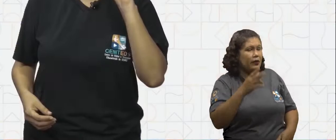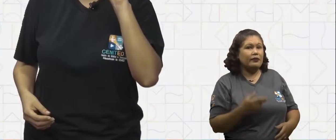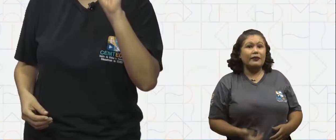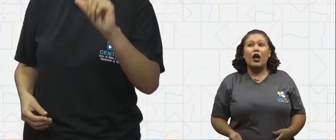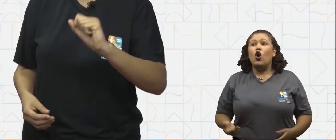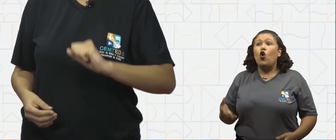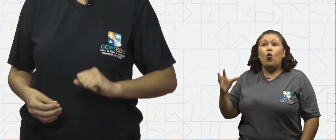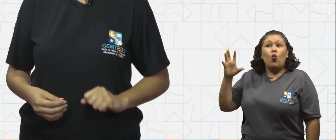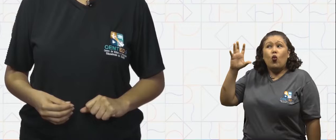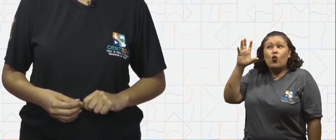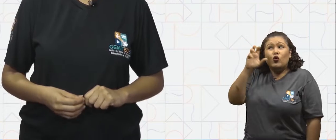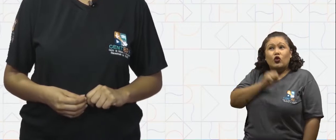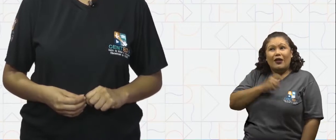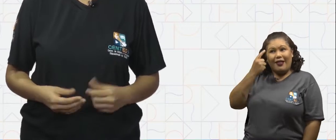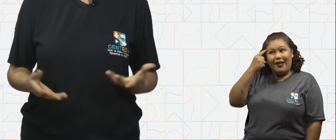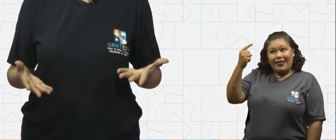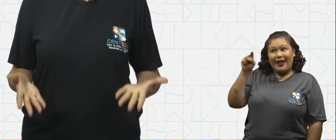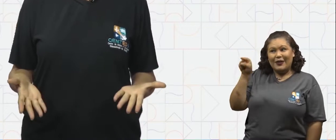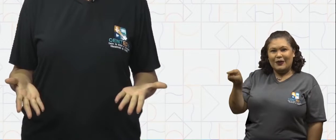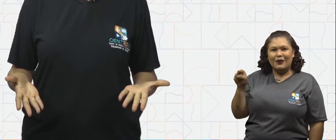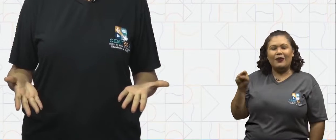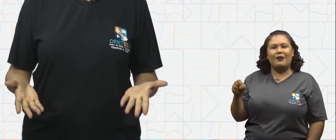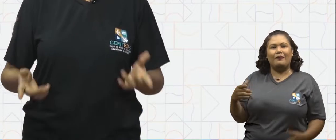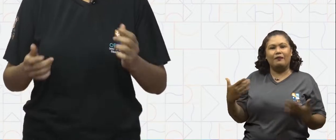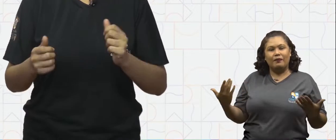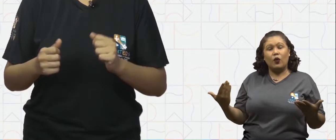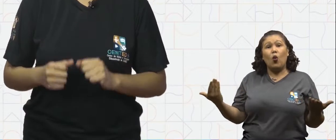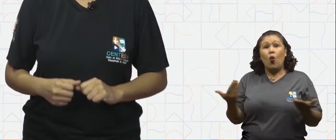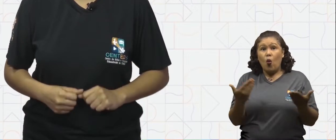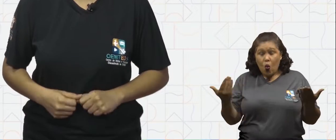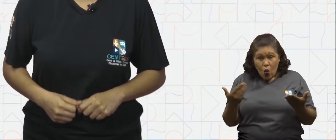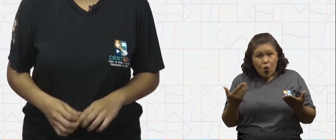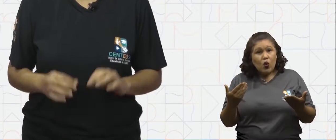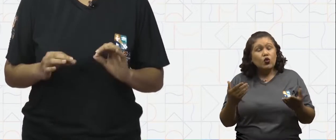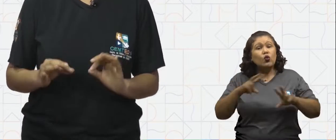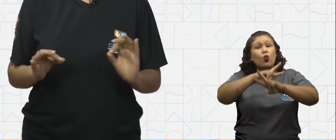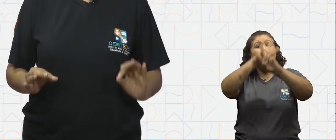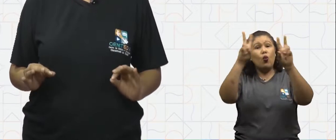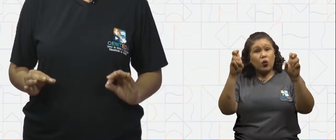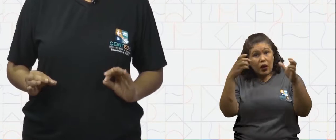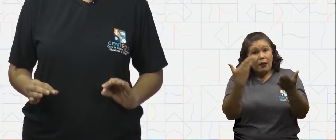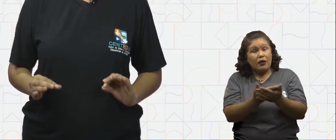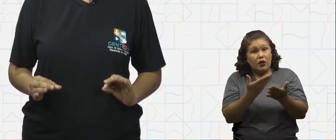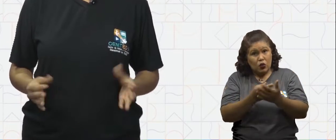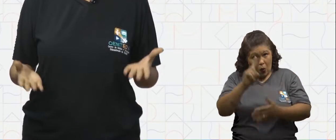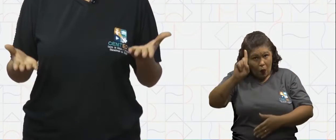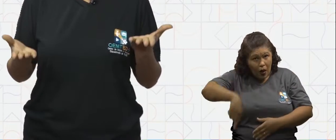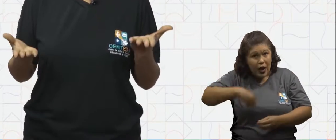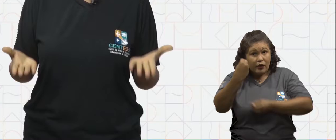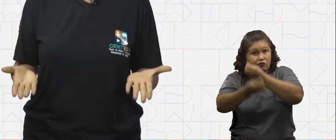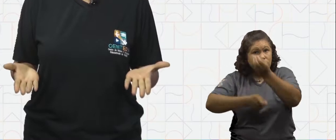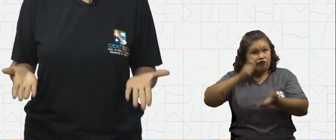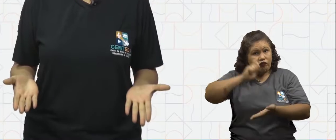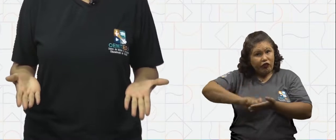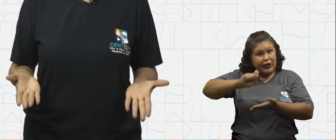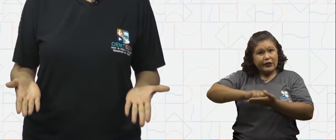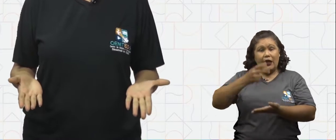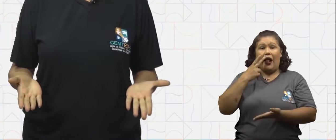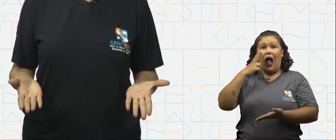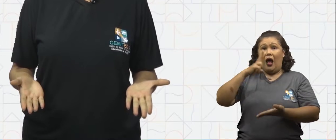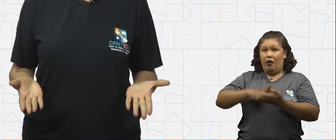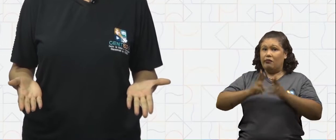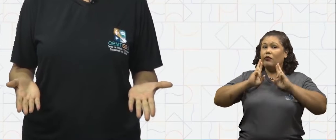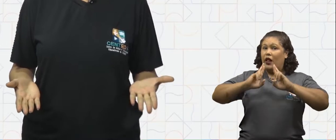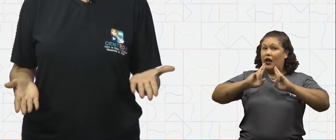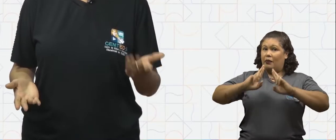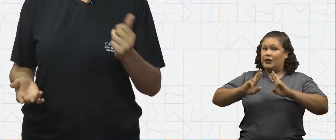criá-los. Adorei a ideia, Carlos. Inclusive, a aula de hoje é justamente sobre isso, sobre a produção de